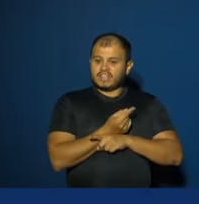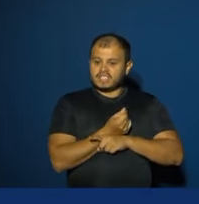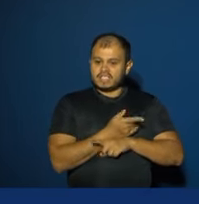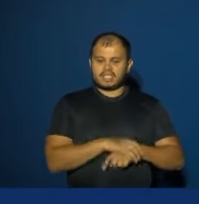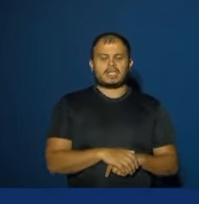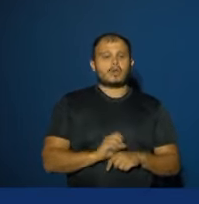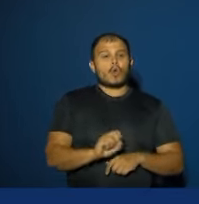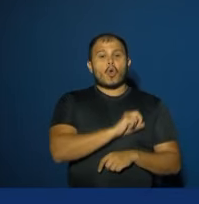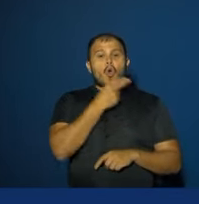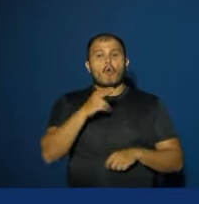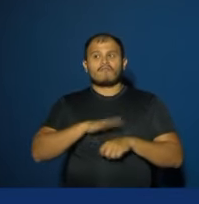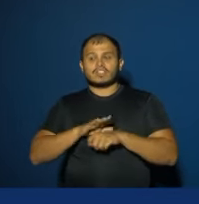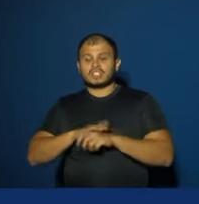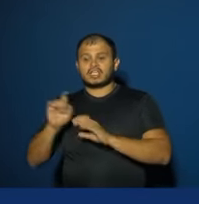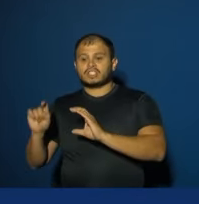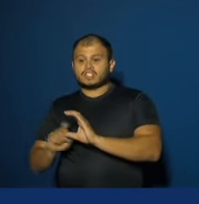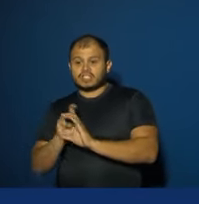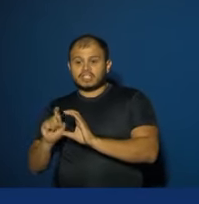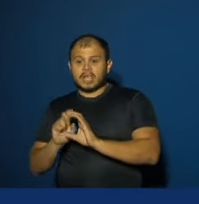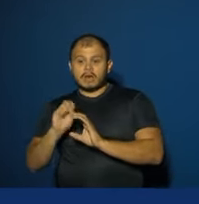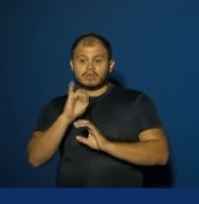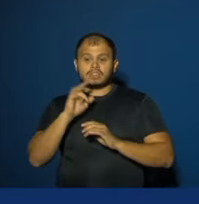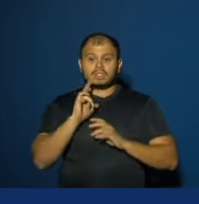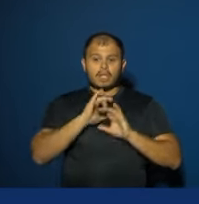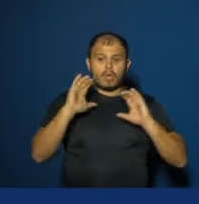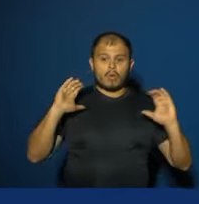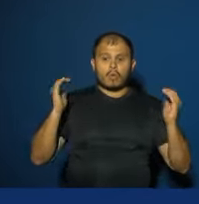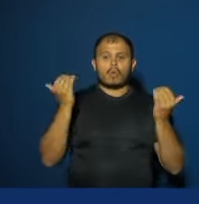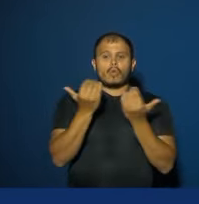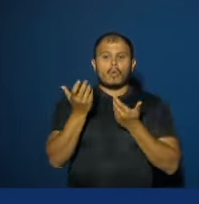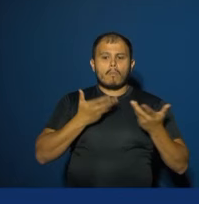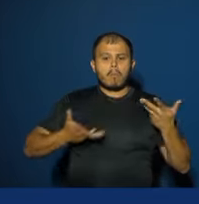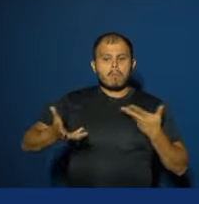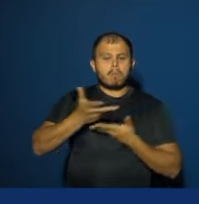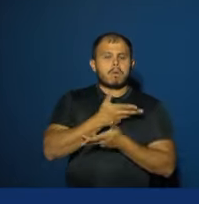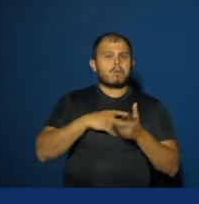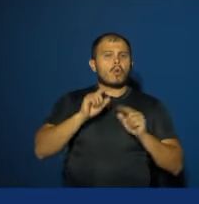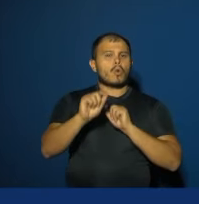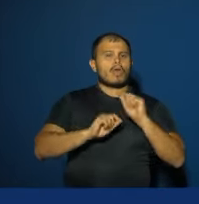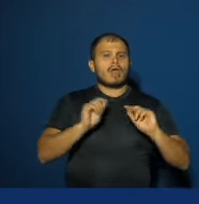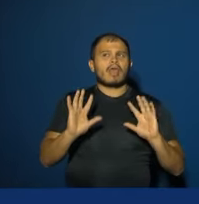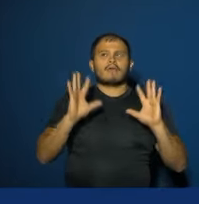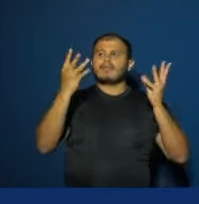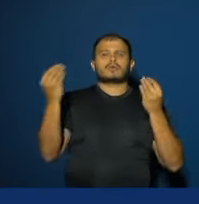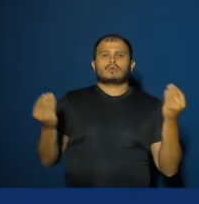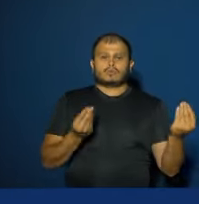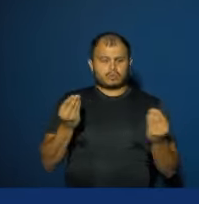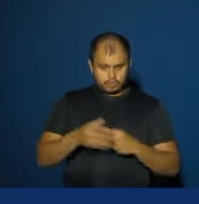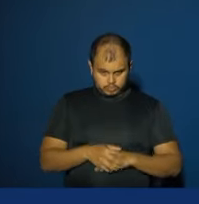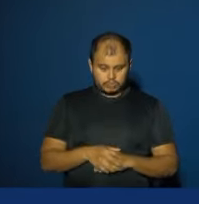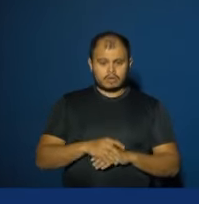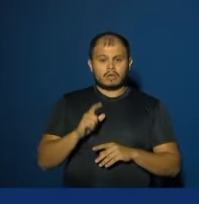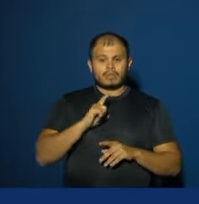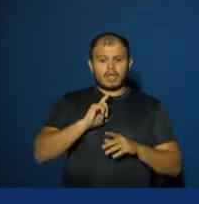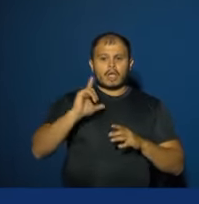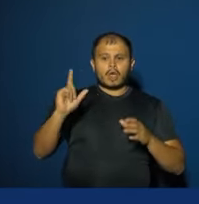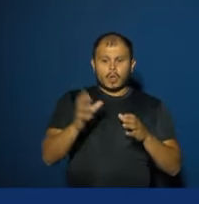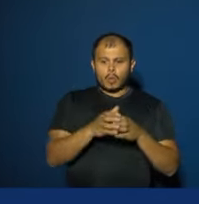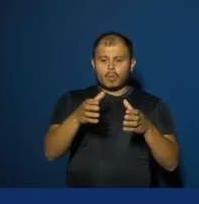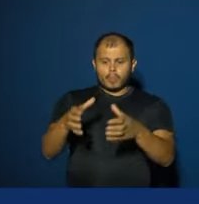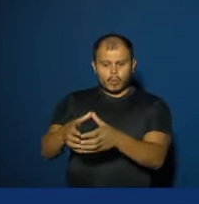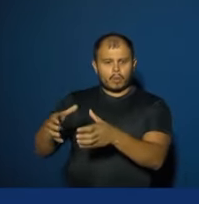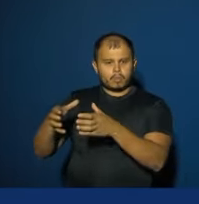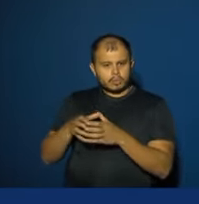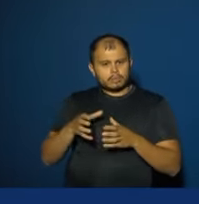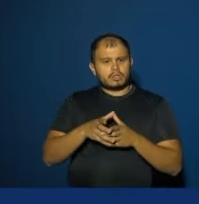do lado para fazer a parte digital quando a gente vai fazer toda comunicação do que que é o evento e tudo mais então a gente vai criando esses times multifuncionais de uma